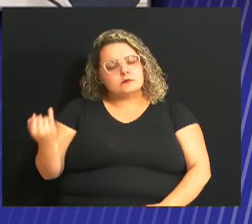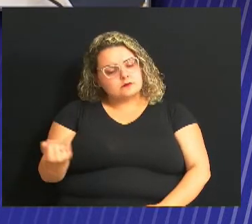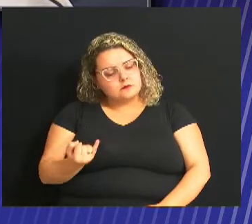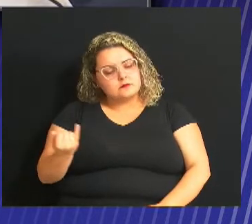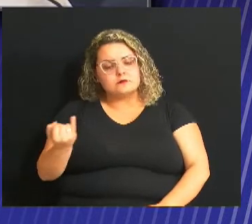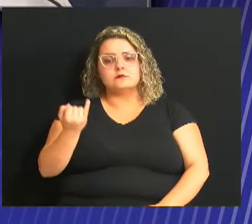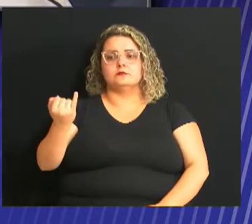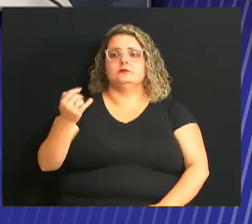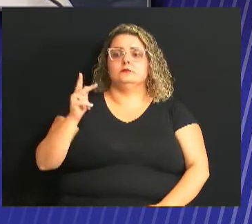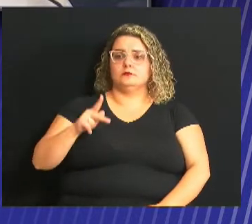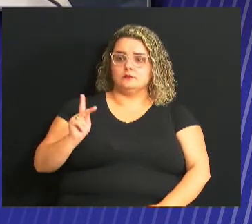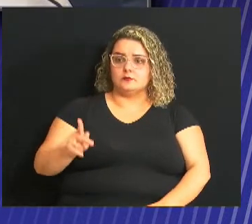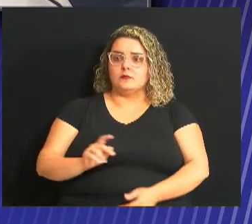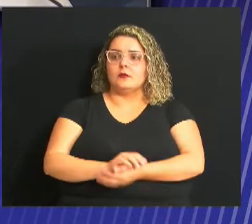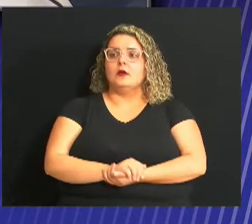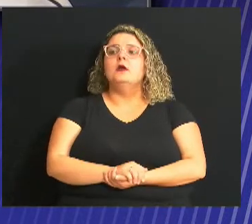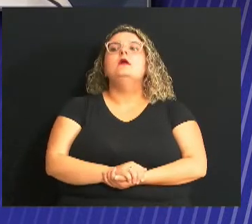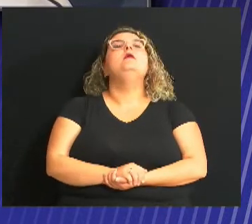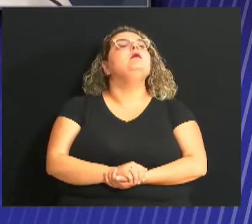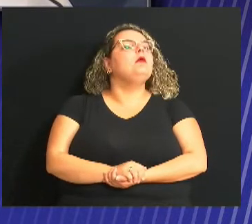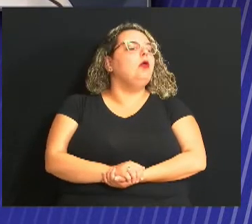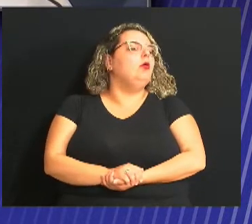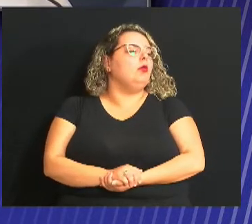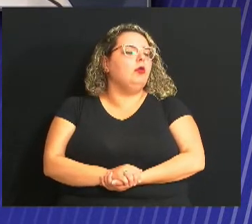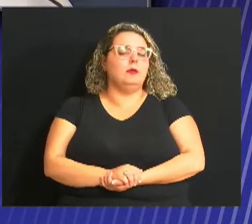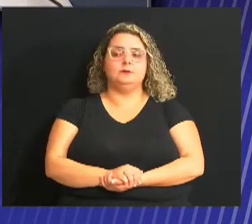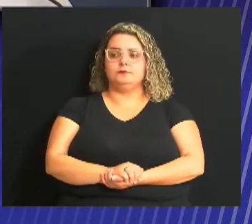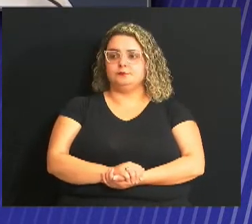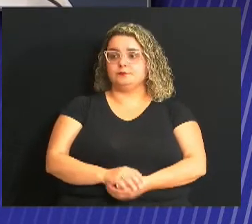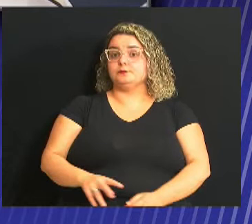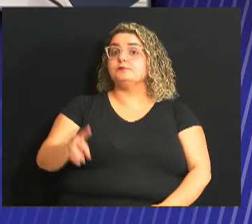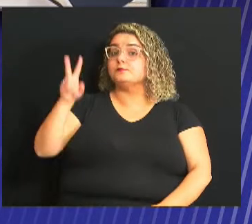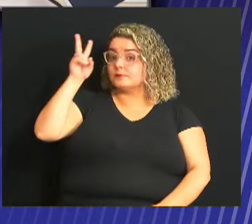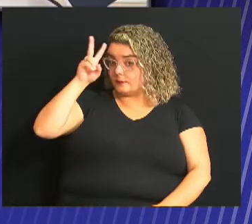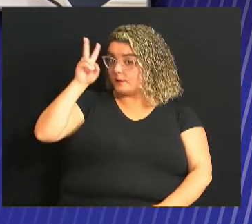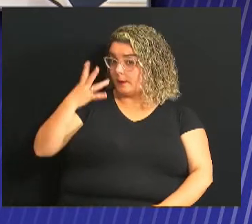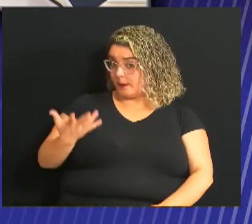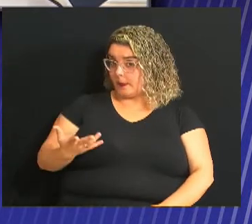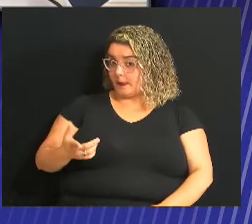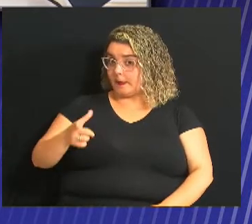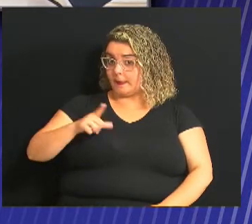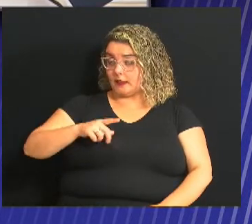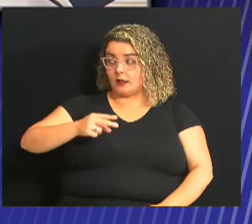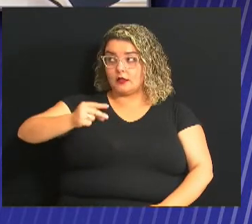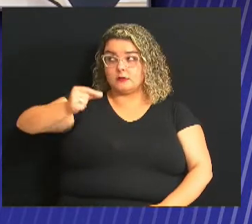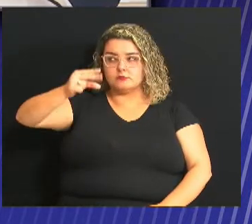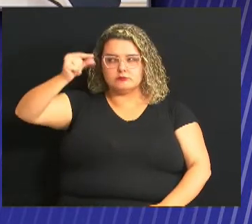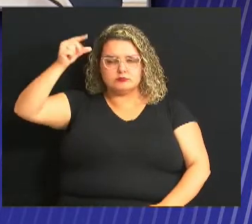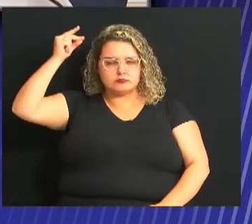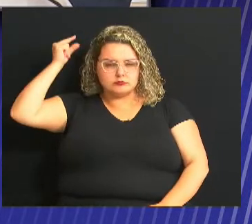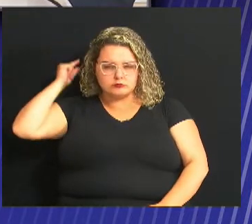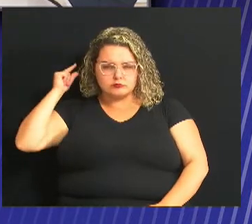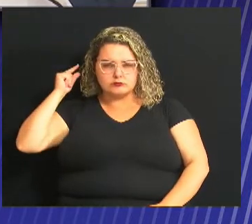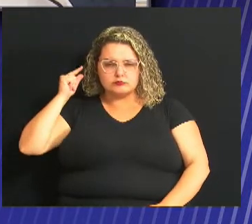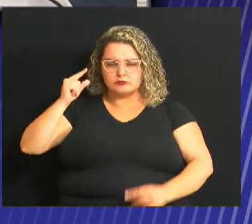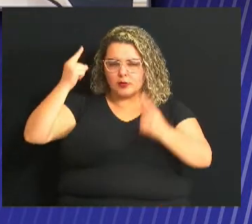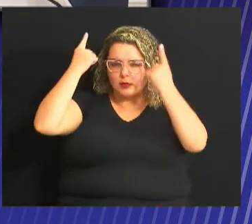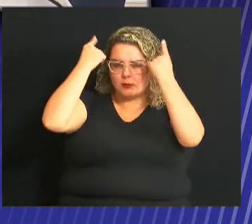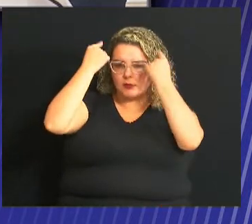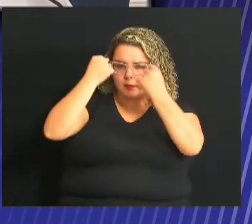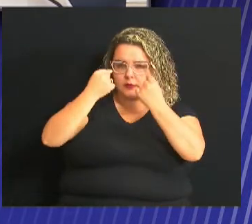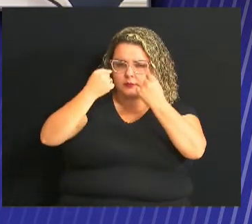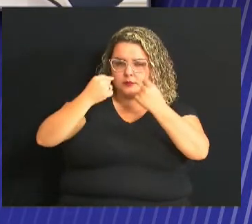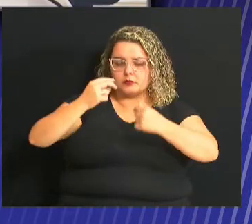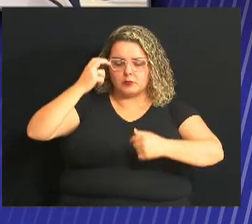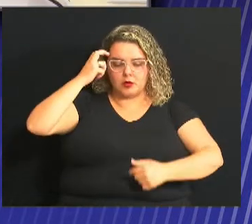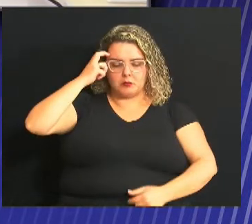aos professores. Diz a história que havia na antiga Grécia um sábio que